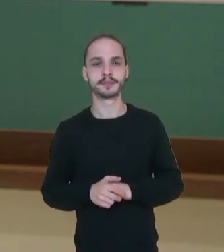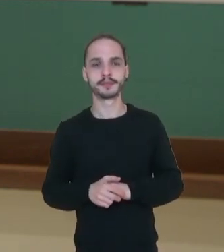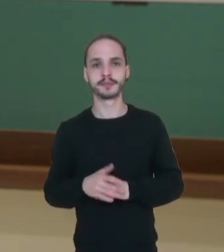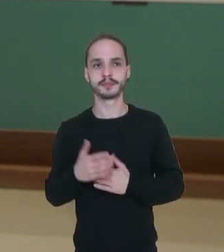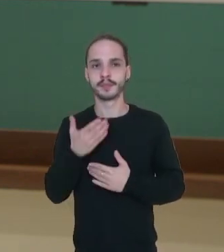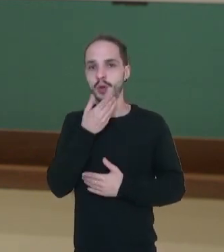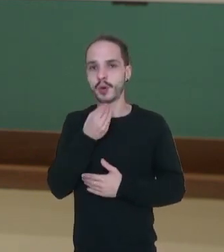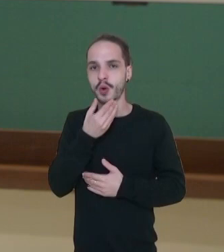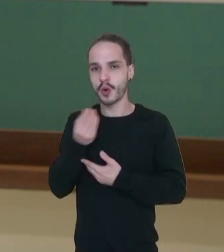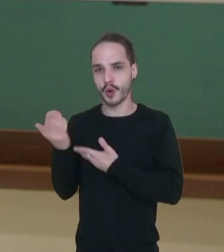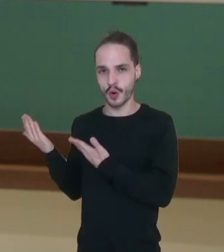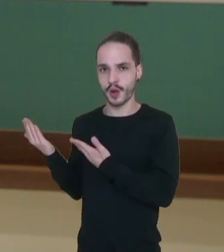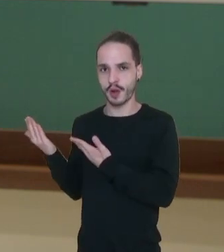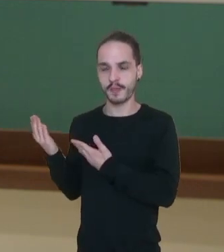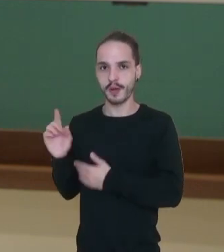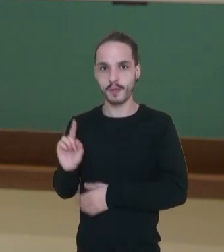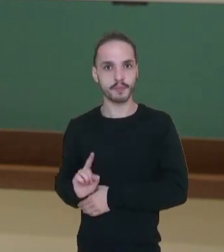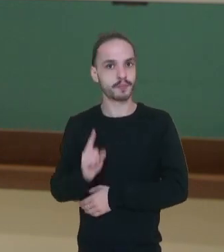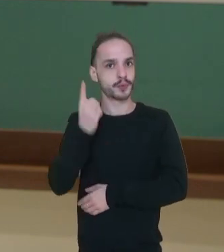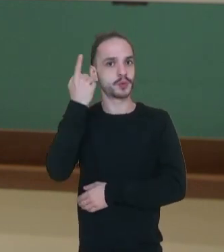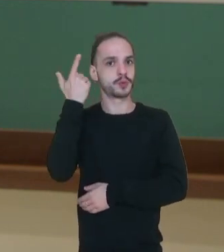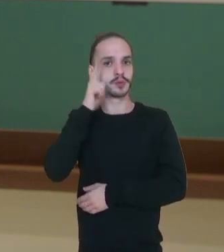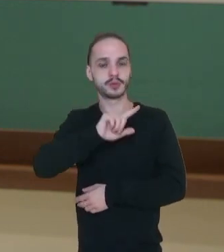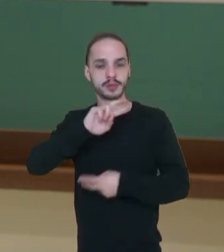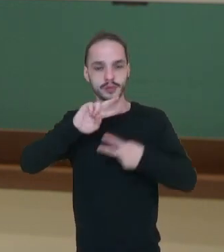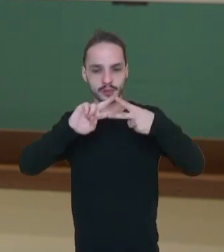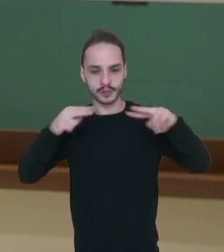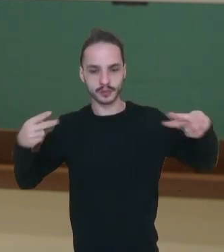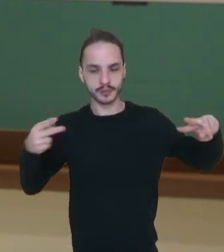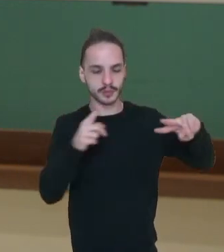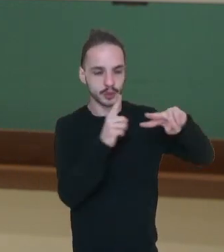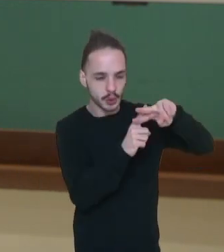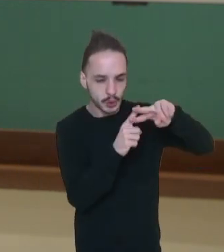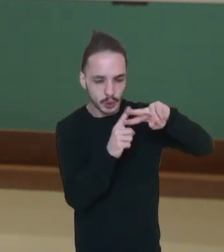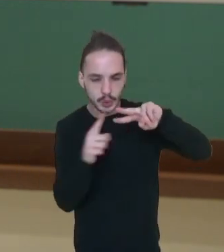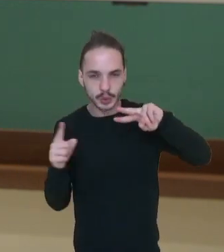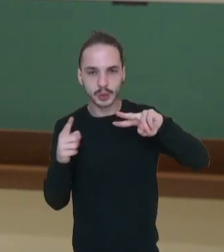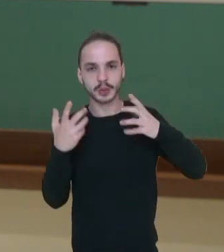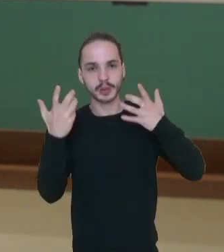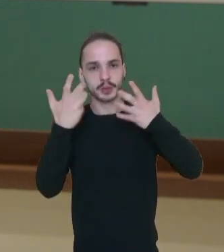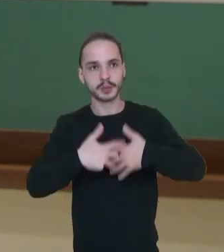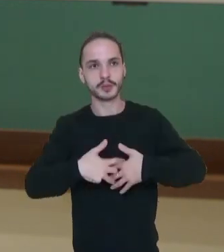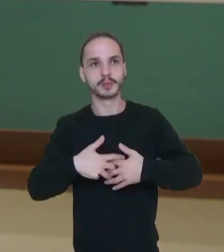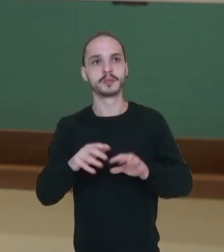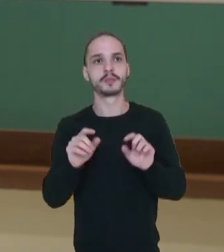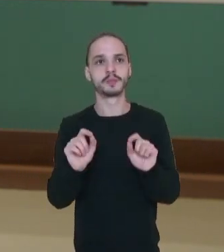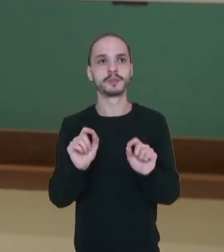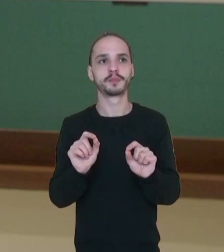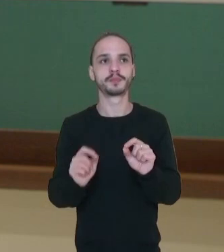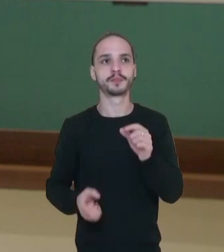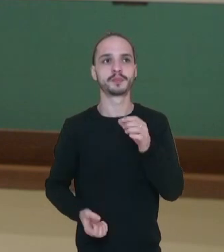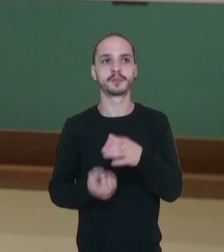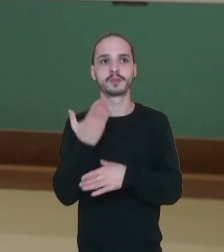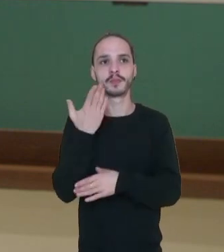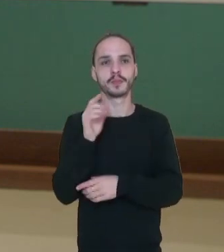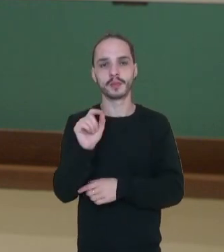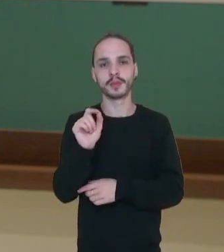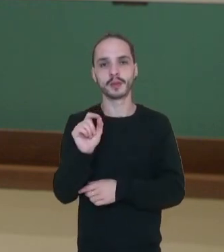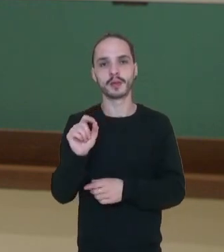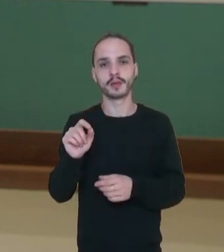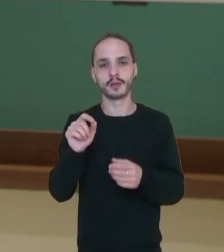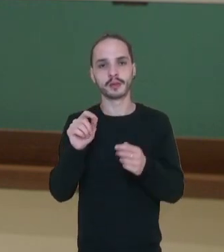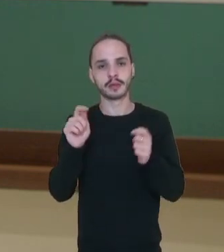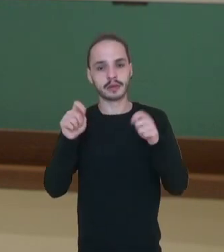Greg Venter, eles foram um dos pioneiros no sequenciamento dos genomas complexos, e ele produziu a balística de